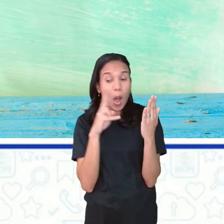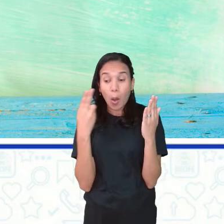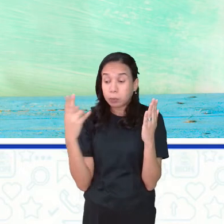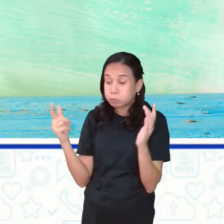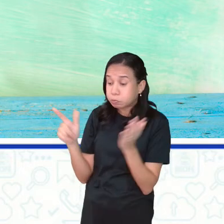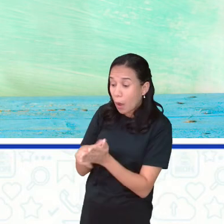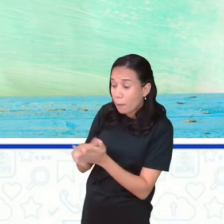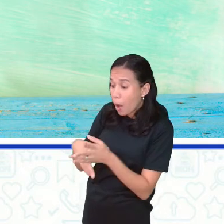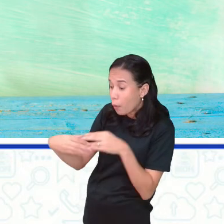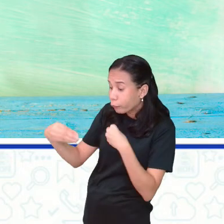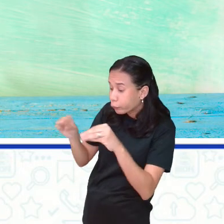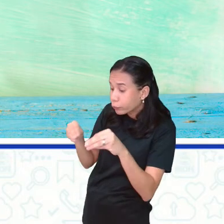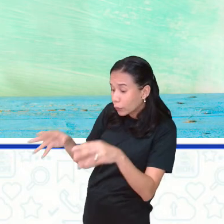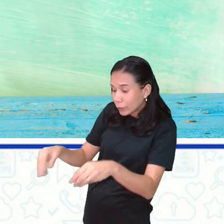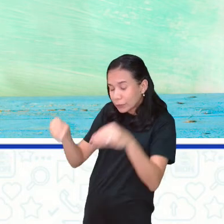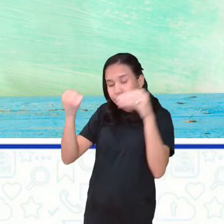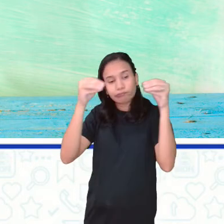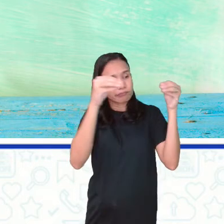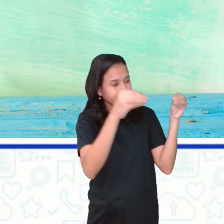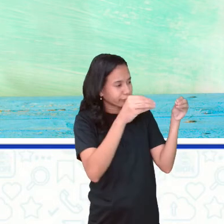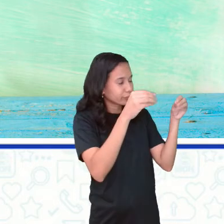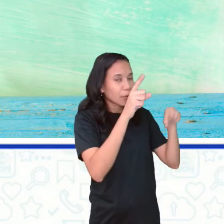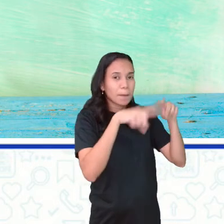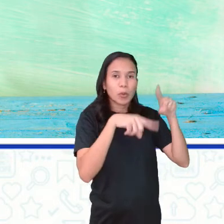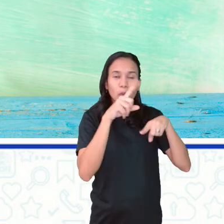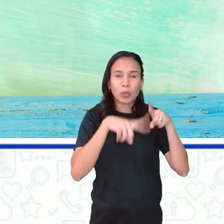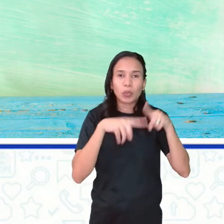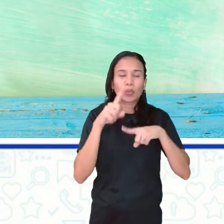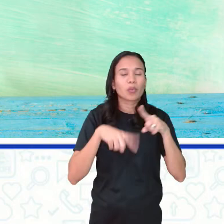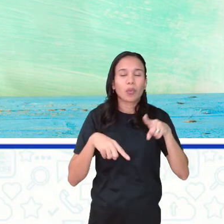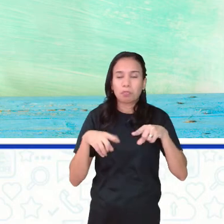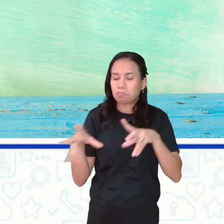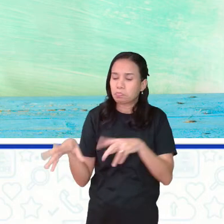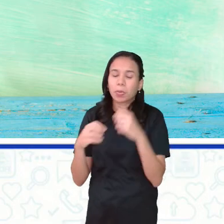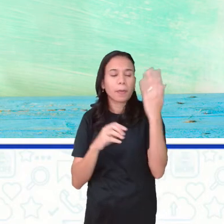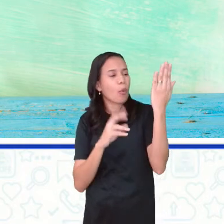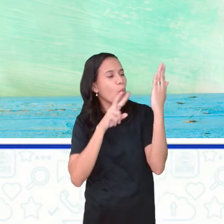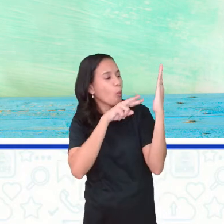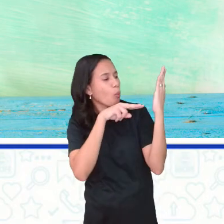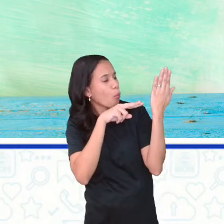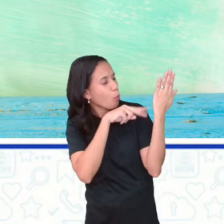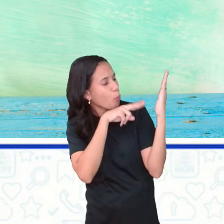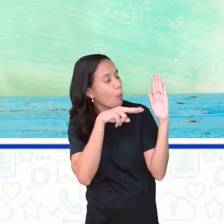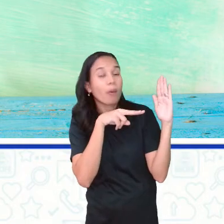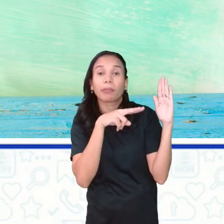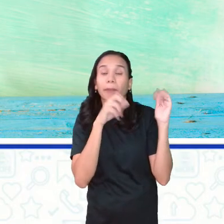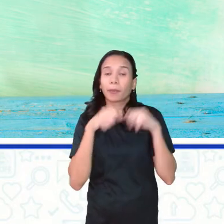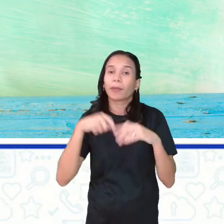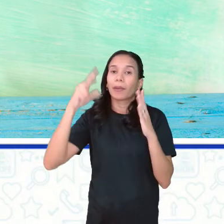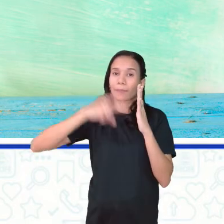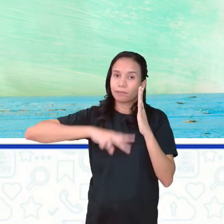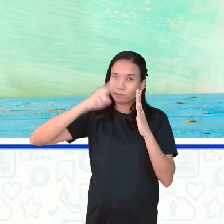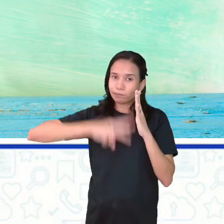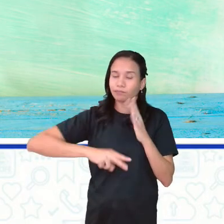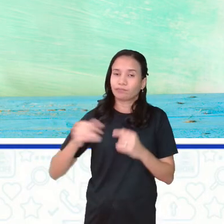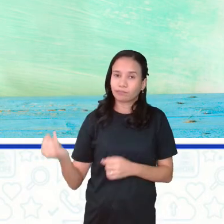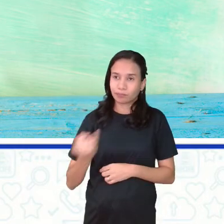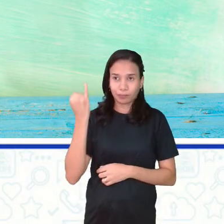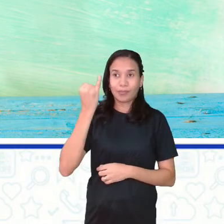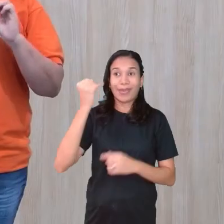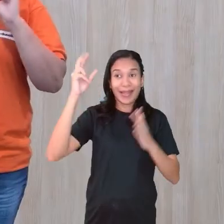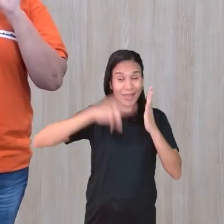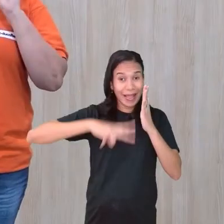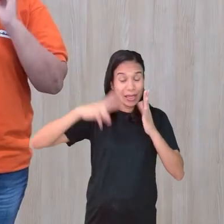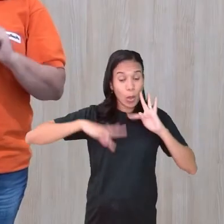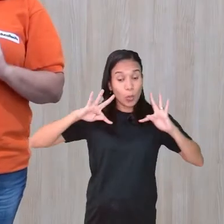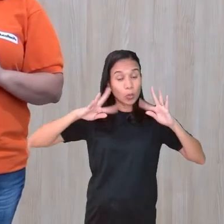sua escola, não é? Os rótulos dos produtos que tem na sua casa. Leia, comece a ler. Leia